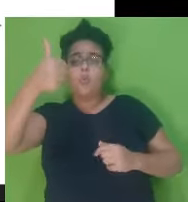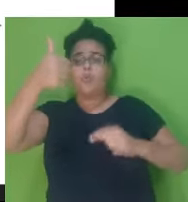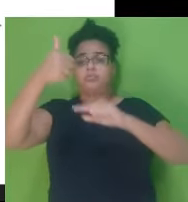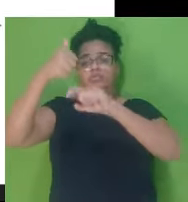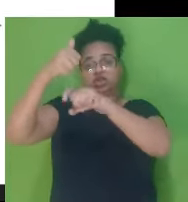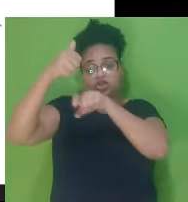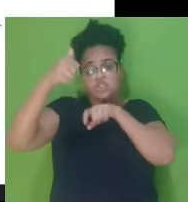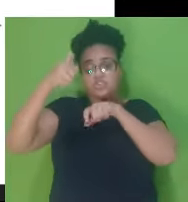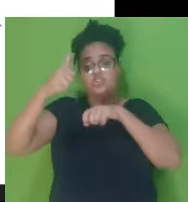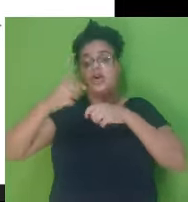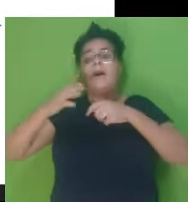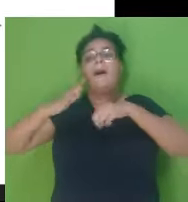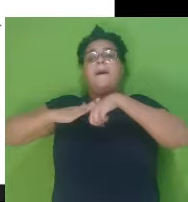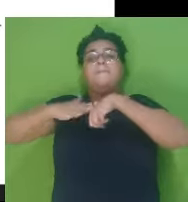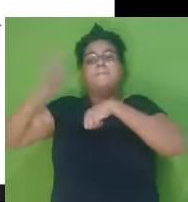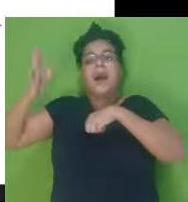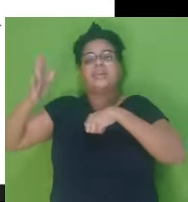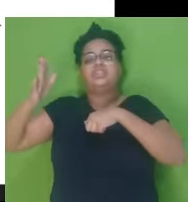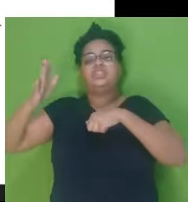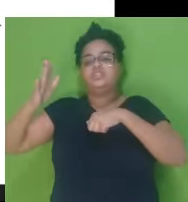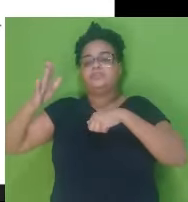x tende a mais infinito.